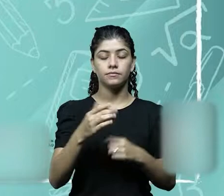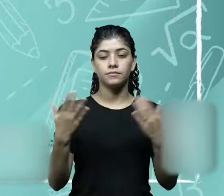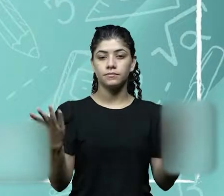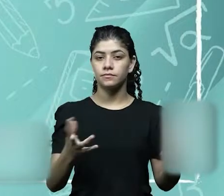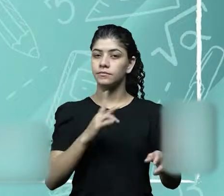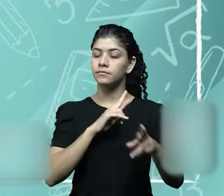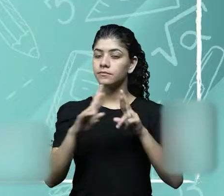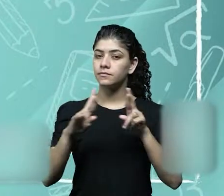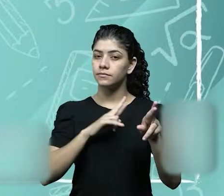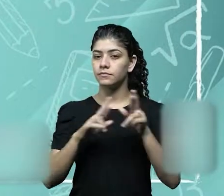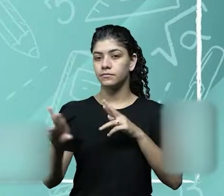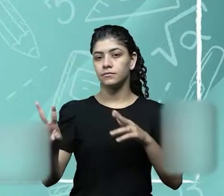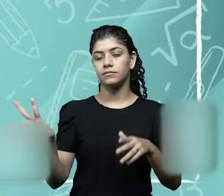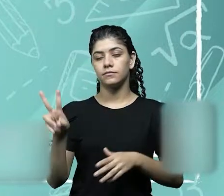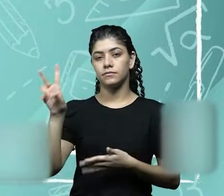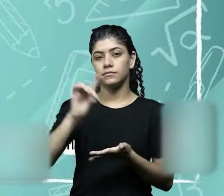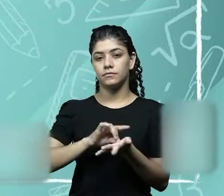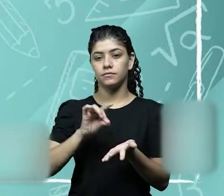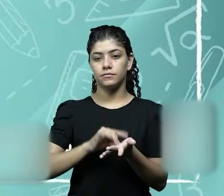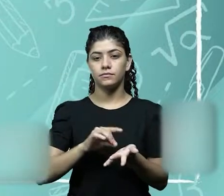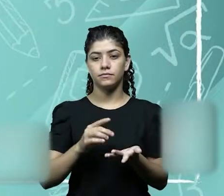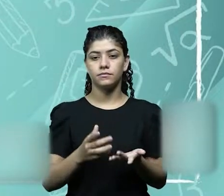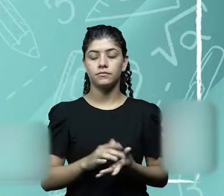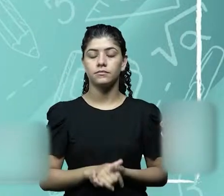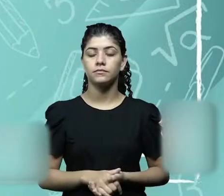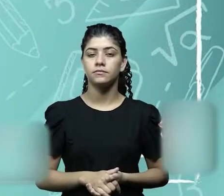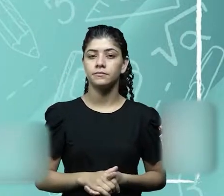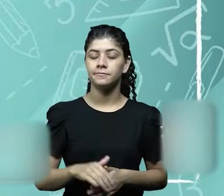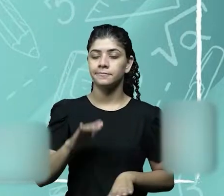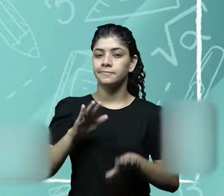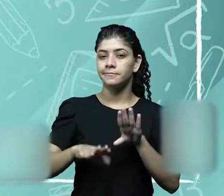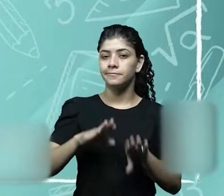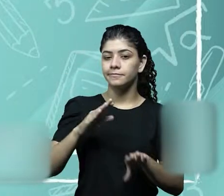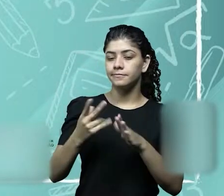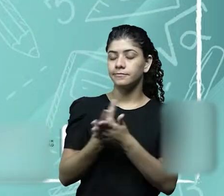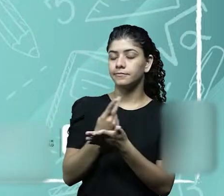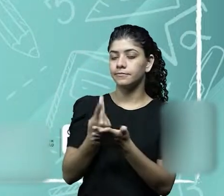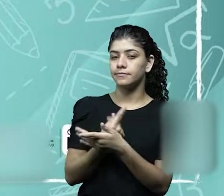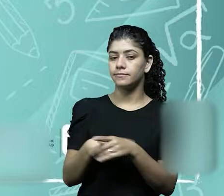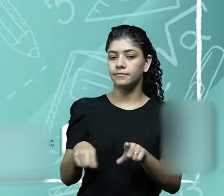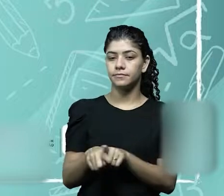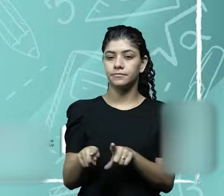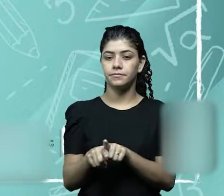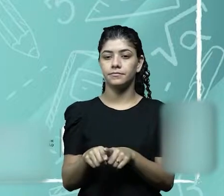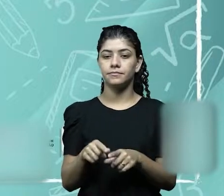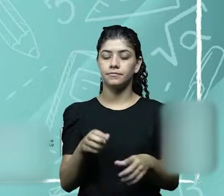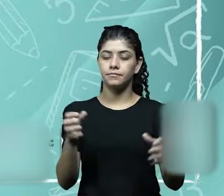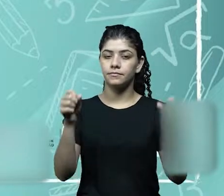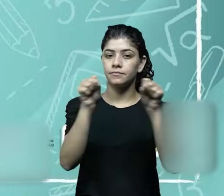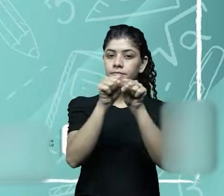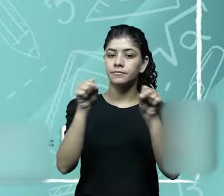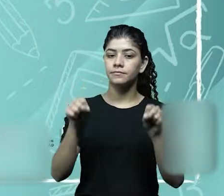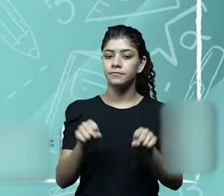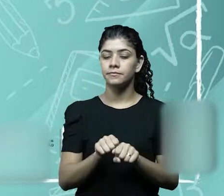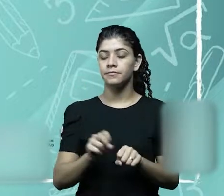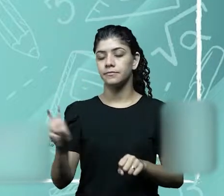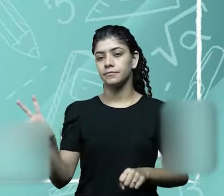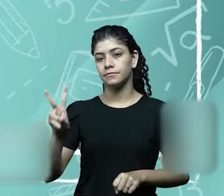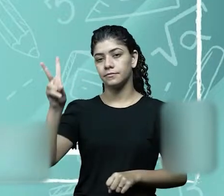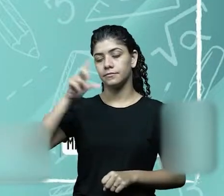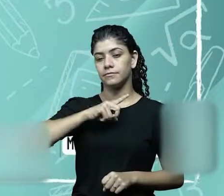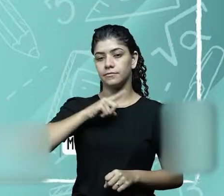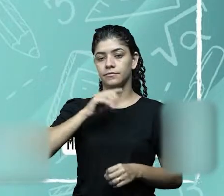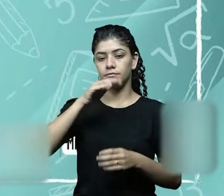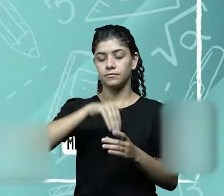temos representado o valor verdadeiro, o valor médio, o erro aleatório e o erro sistemático. O valor medido vai estar